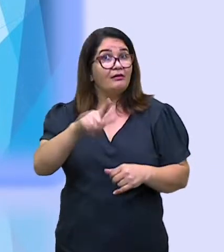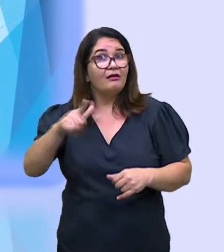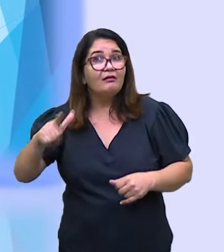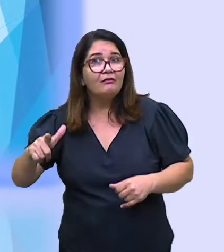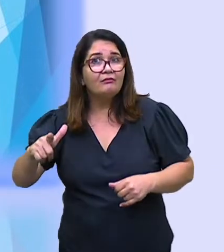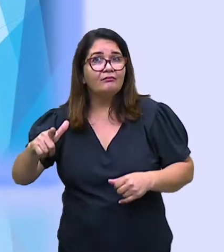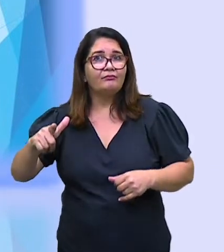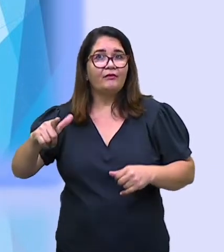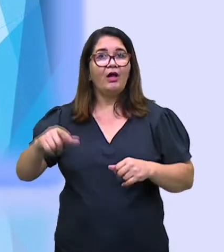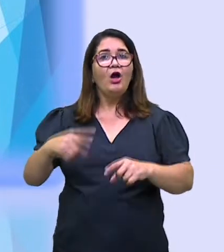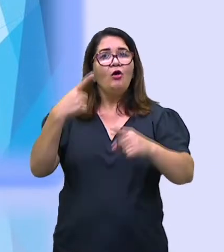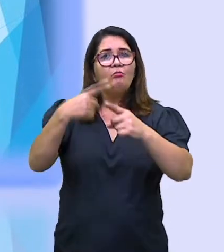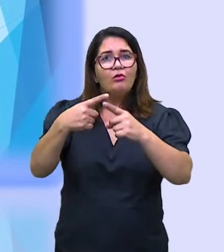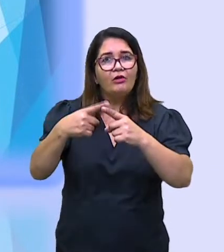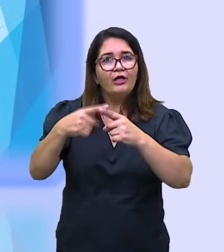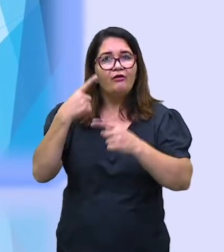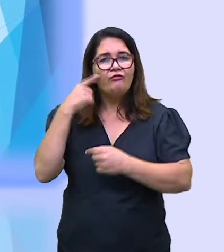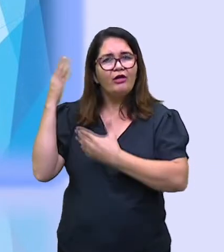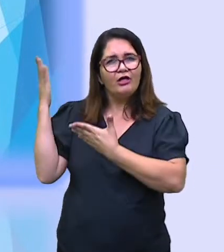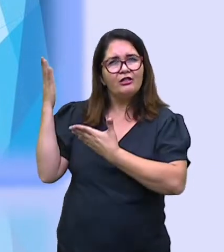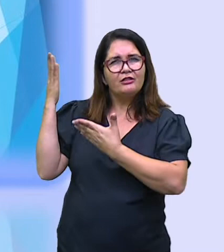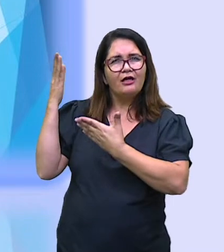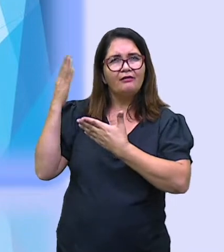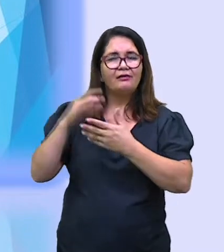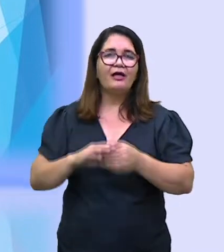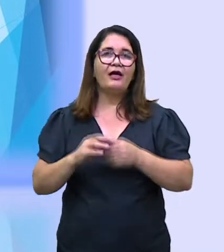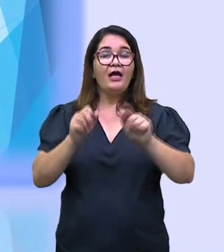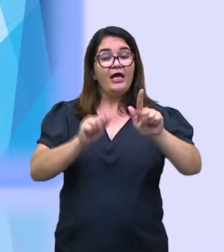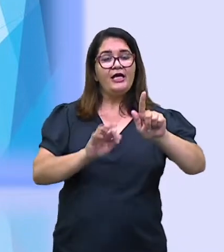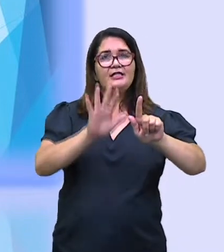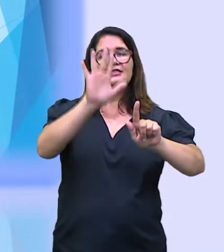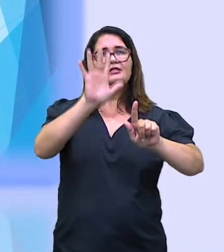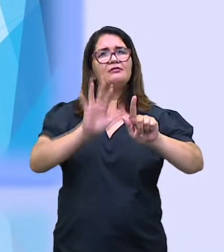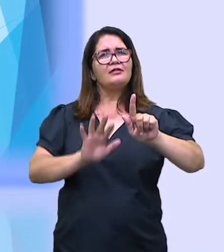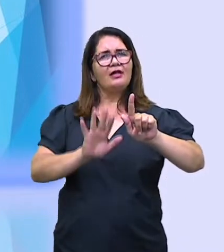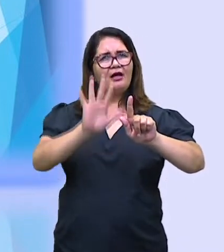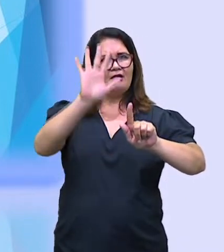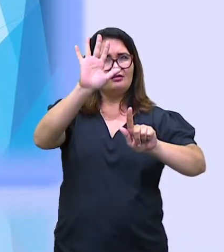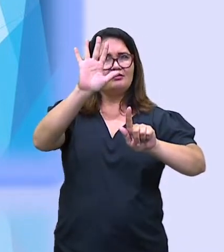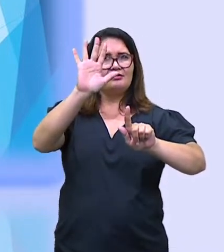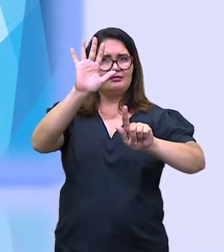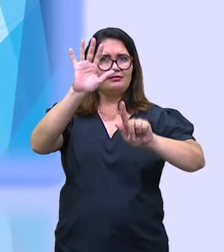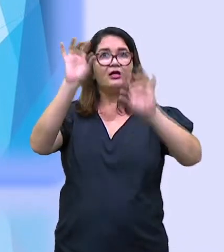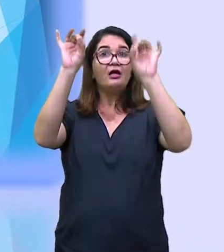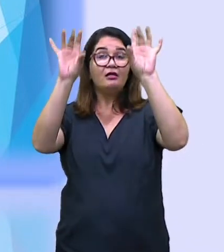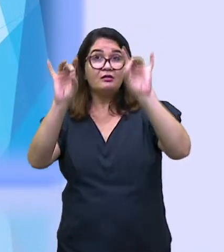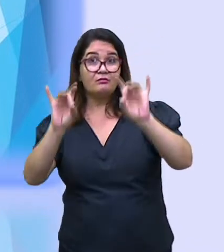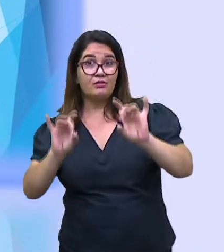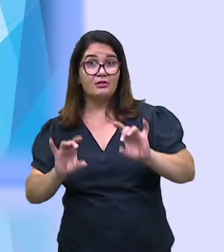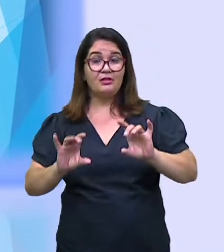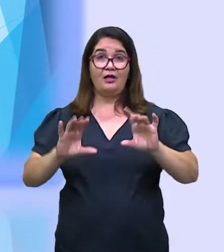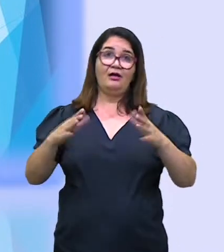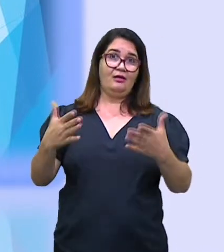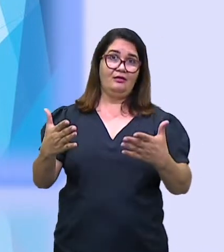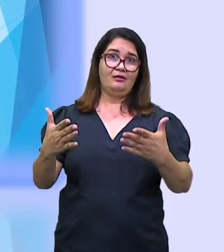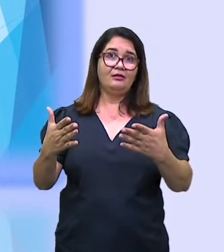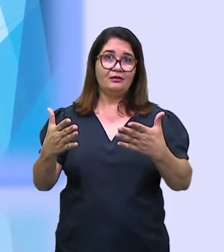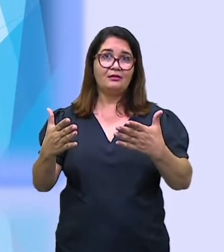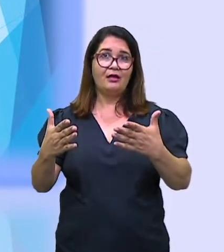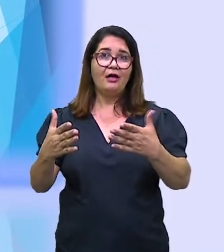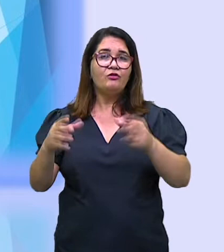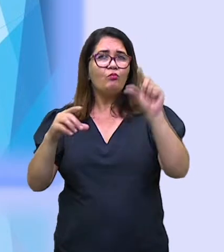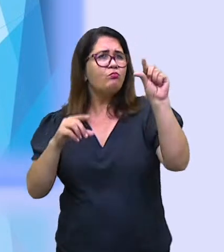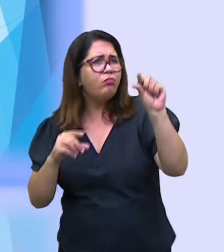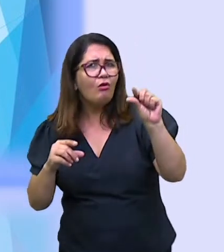O vapor de água, por exemplo, que também participa dessa composição do nosso ar, ele